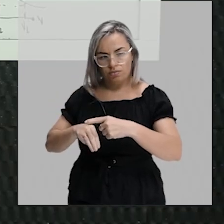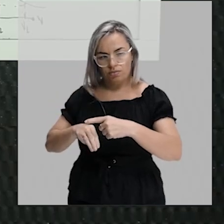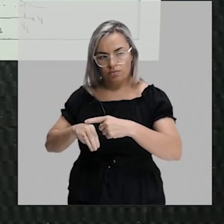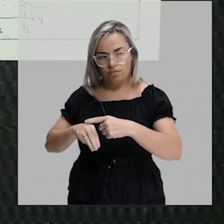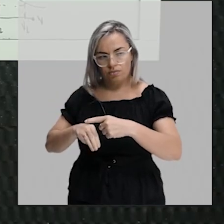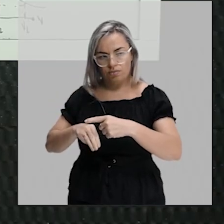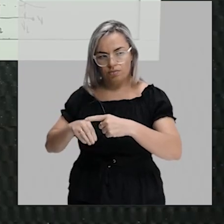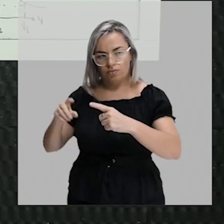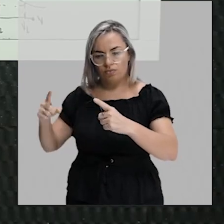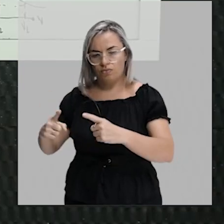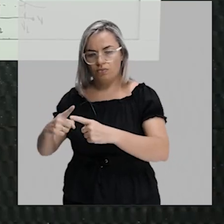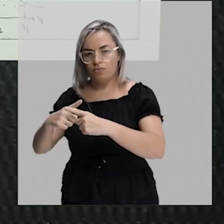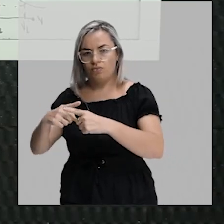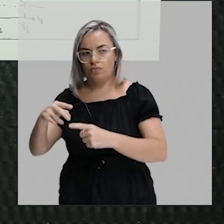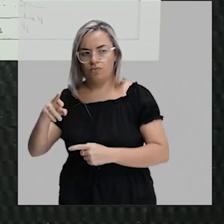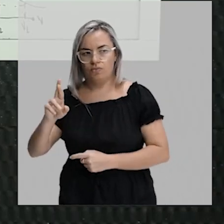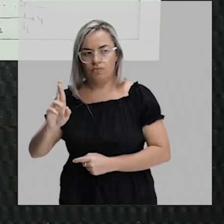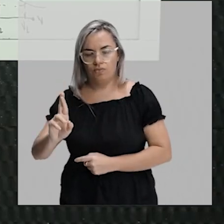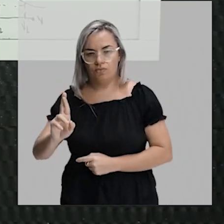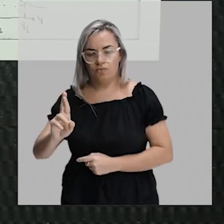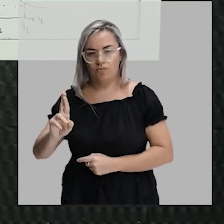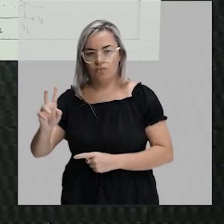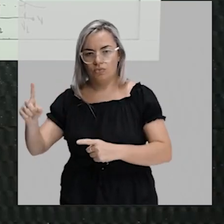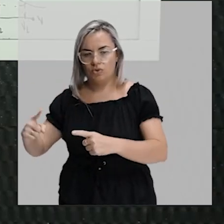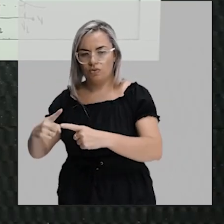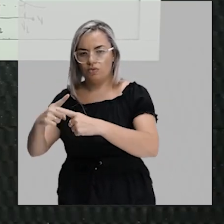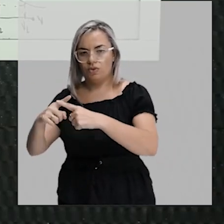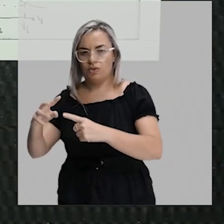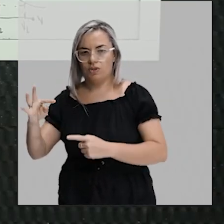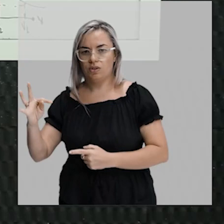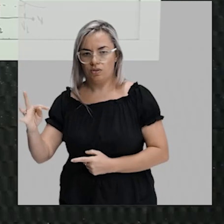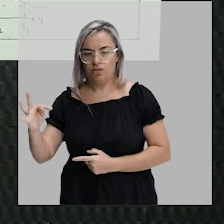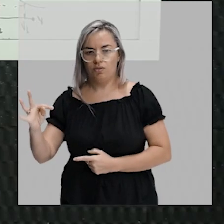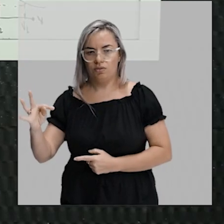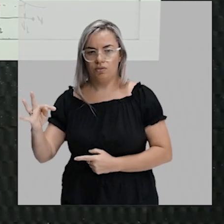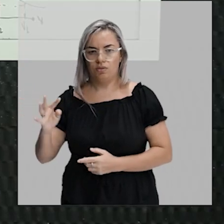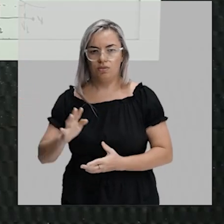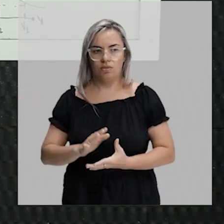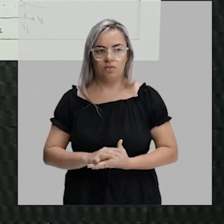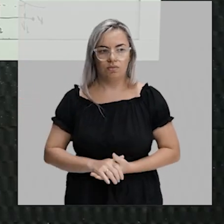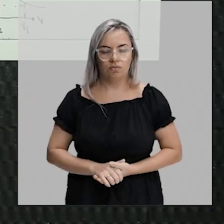a constante vezes a temperatura. Pronto.